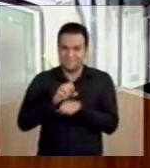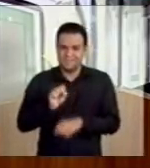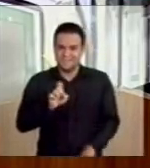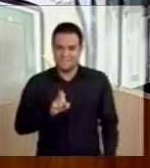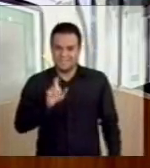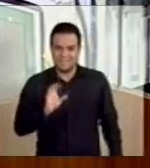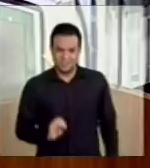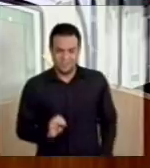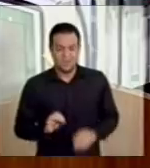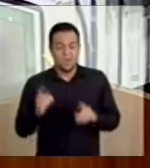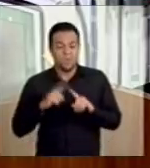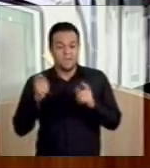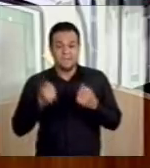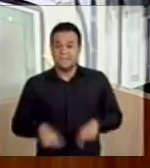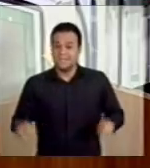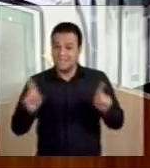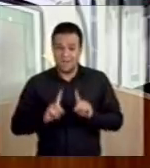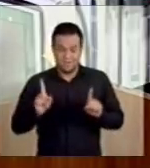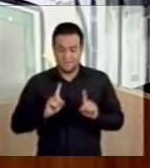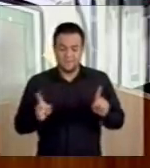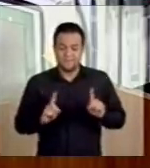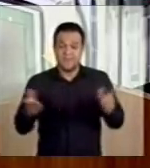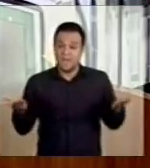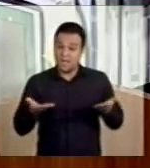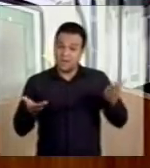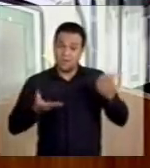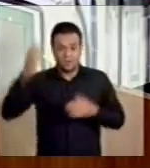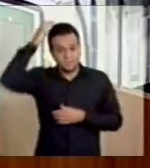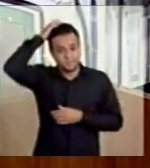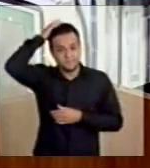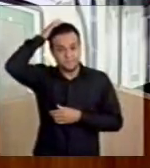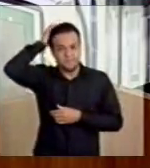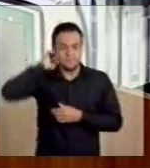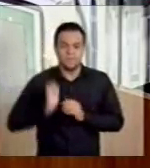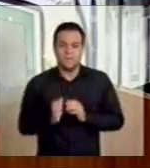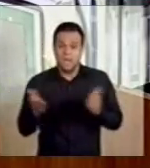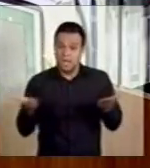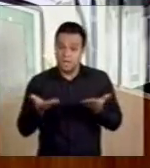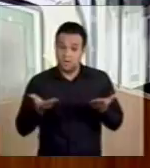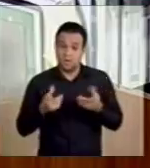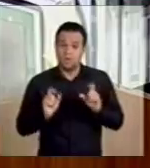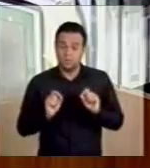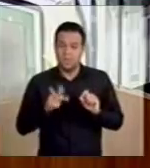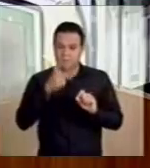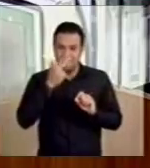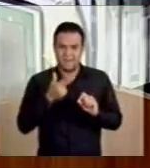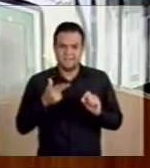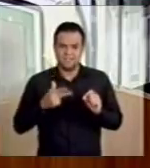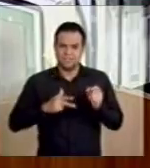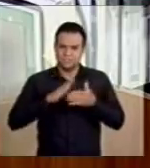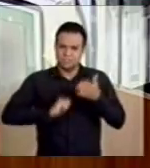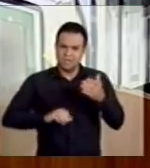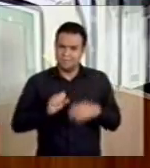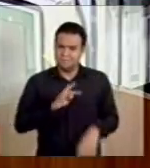cuja desnecessidade está sendo agora afastada por esta Suprema Corte para efeito